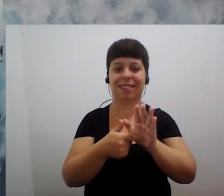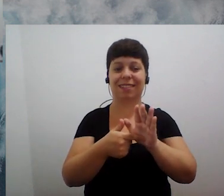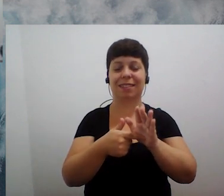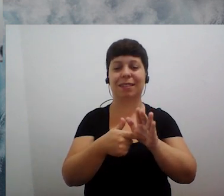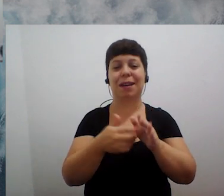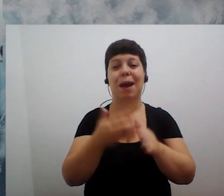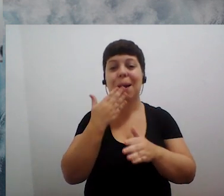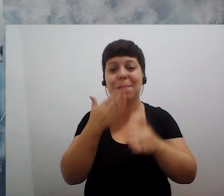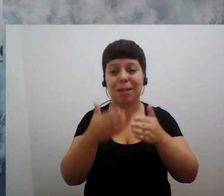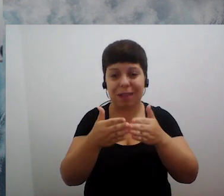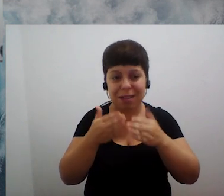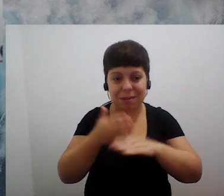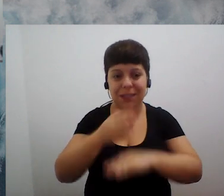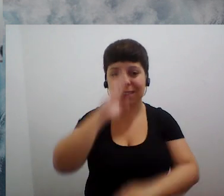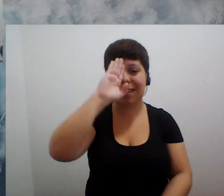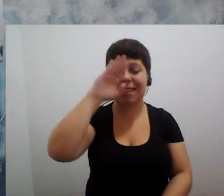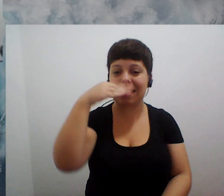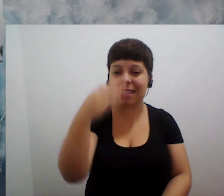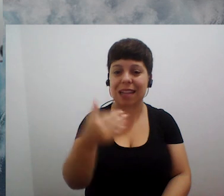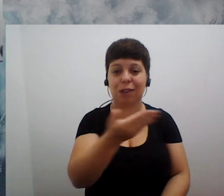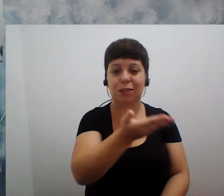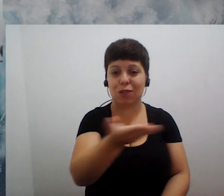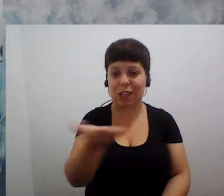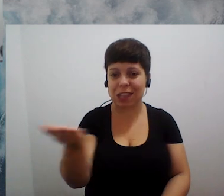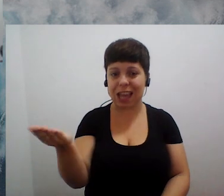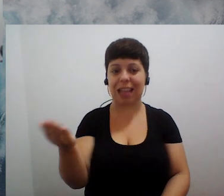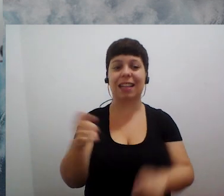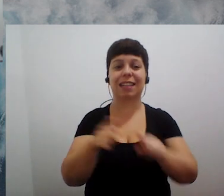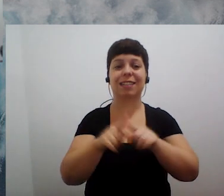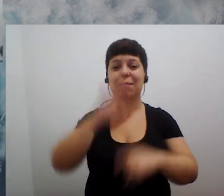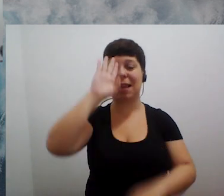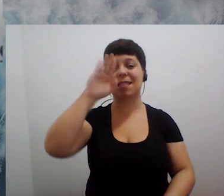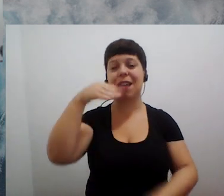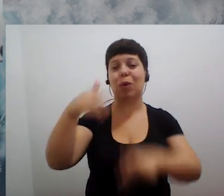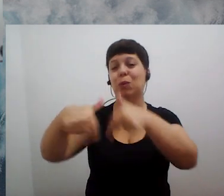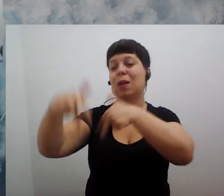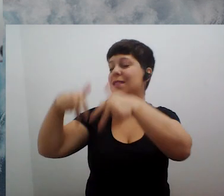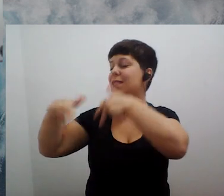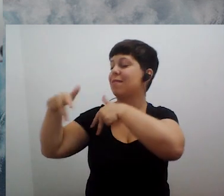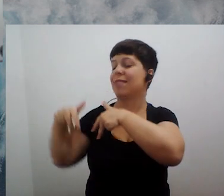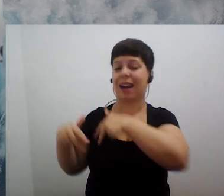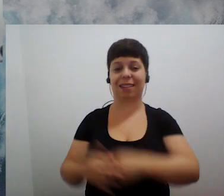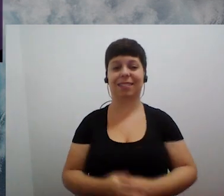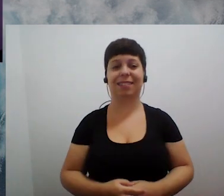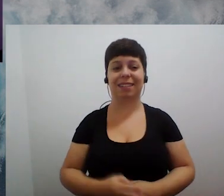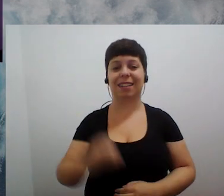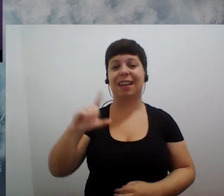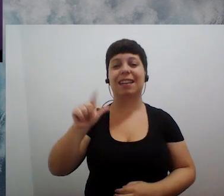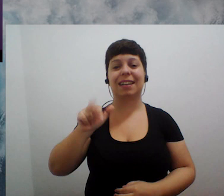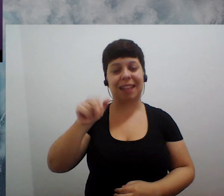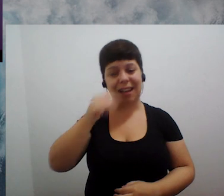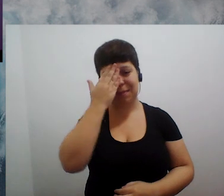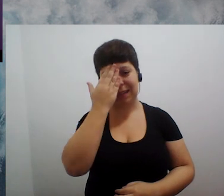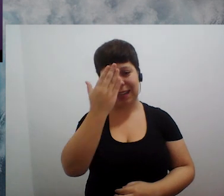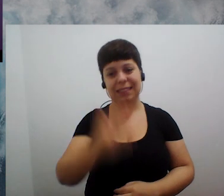apresentação. Peço licença para chegar. Saúdo todos vocês que estão aqui e também saúdo os meus ancestrais.